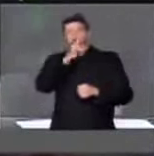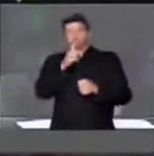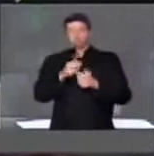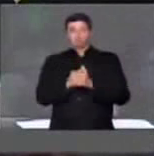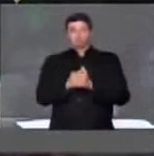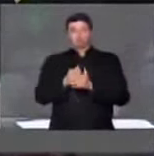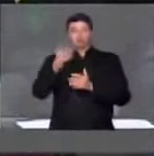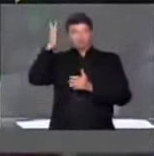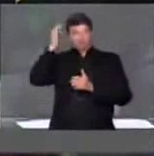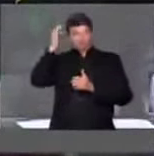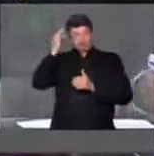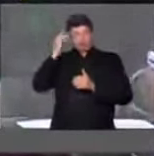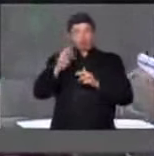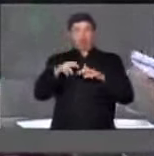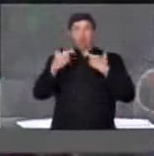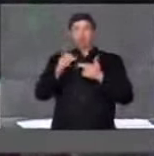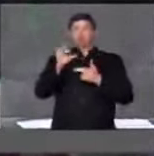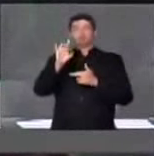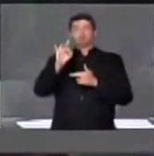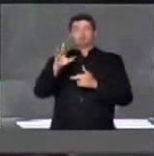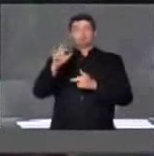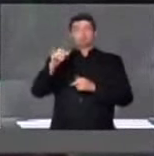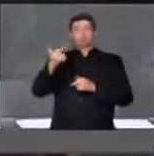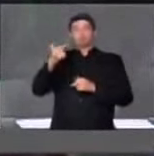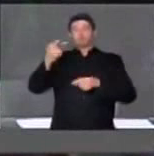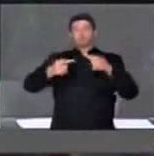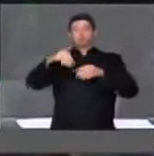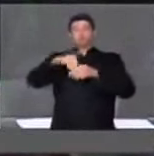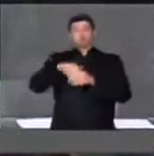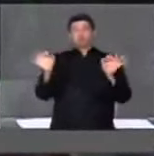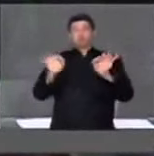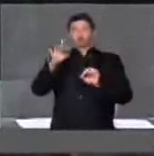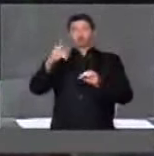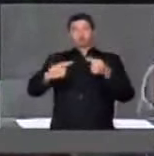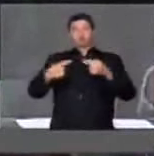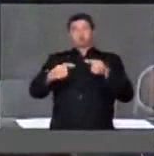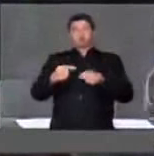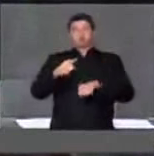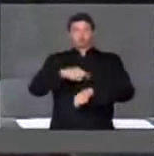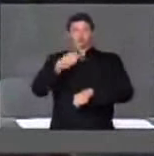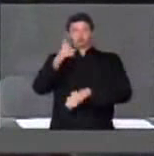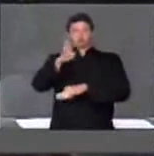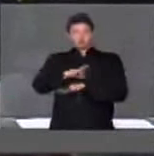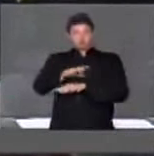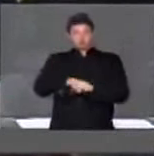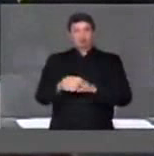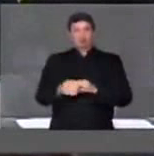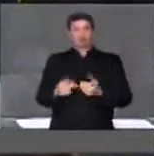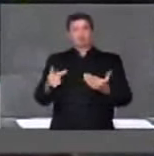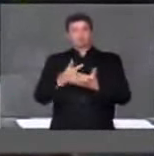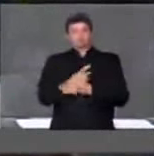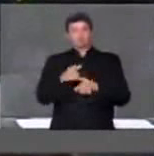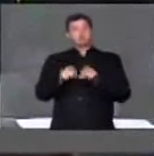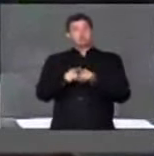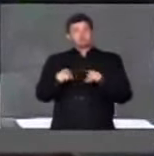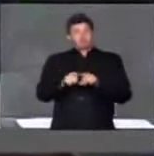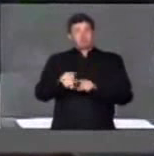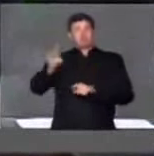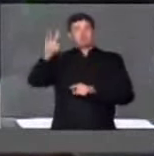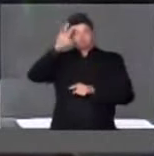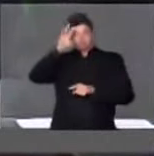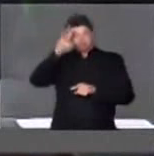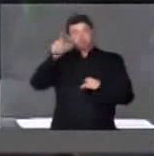semana, amanhã haverá somente sessão não deliberativa de debate às 14 horas, o que ocorrerá também